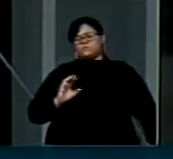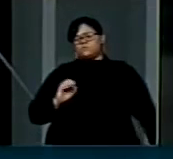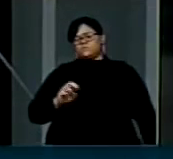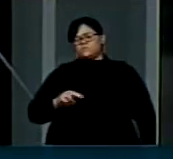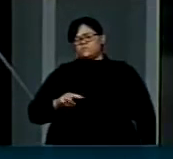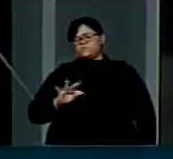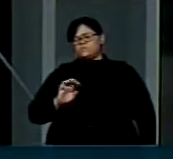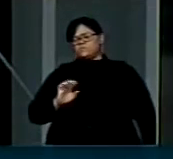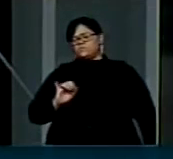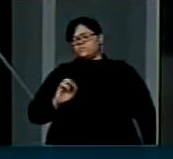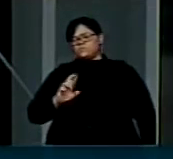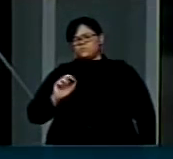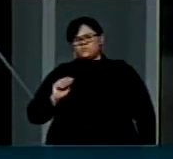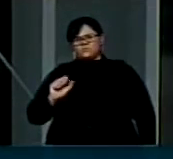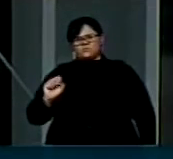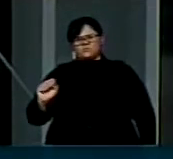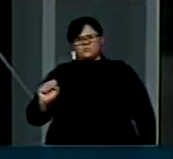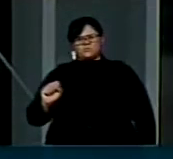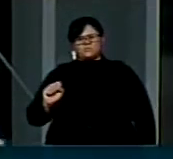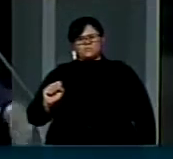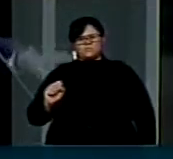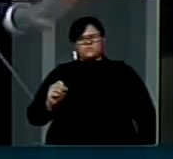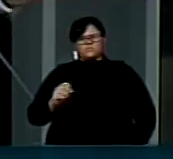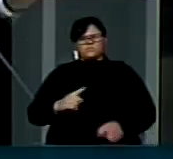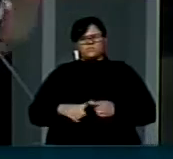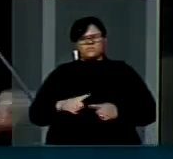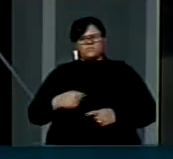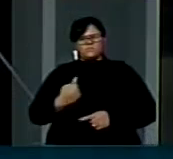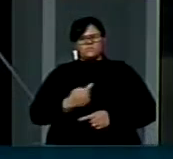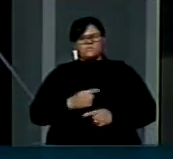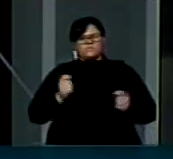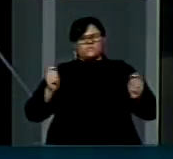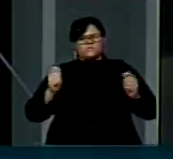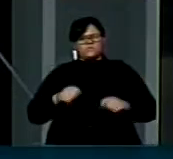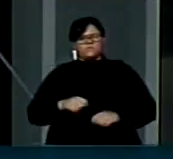de forma que nós possamos inibir